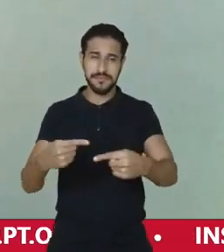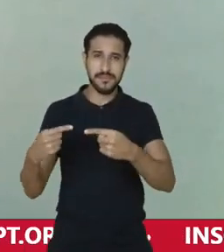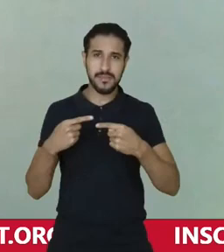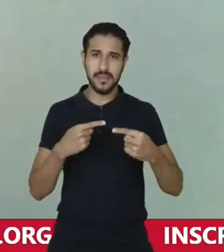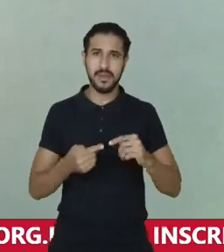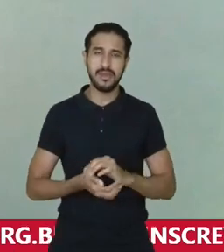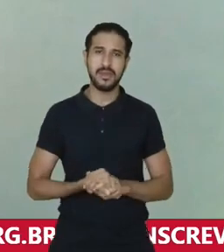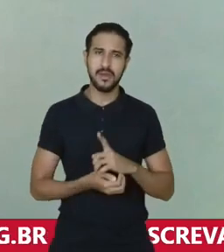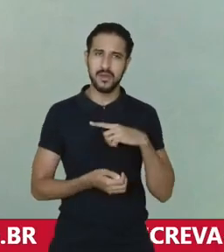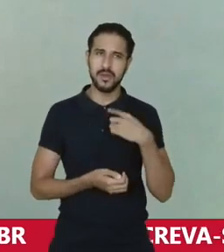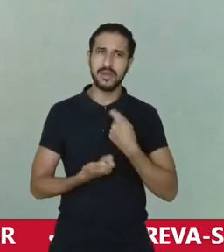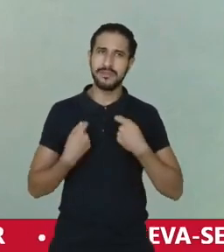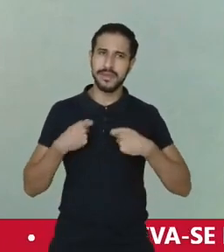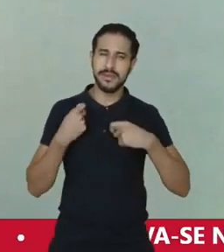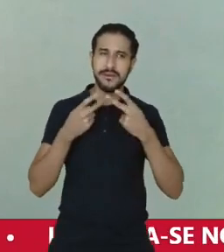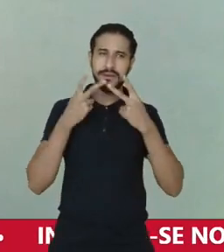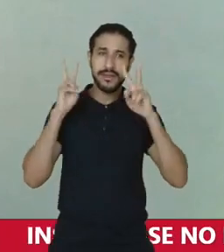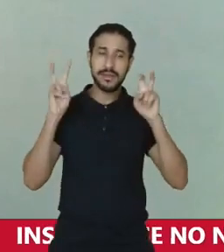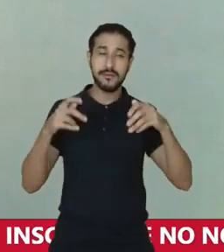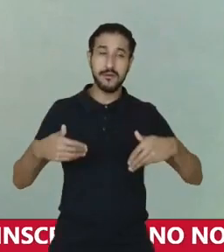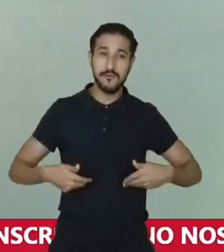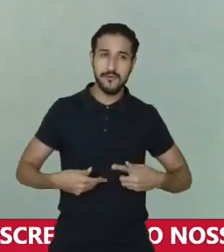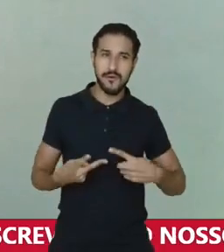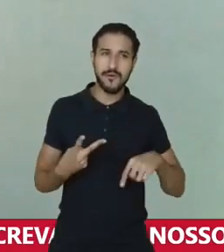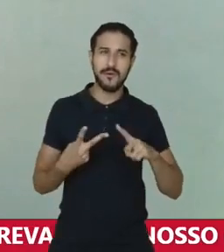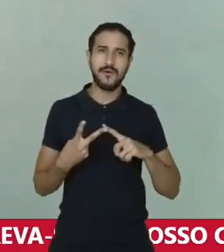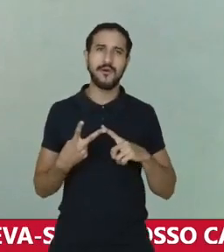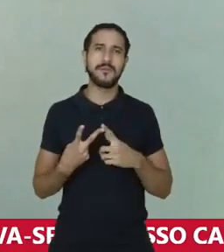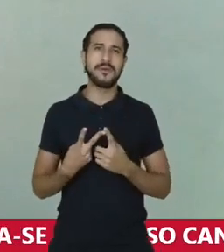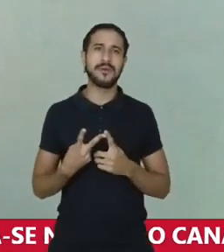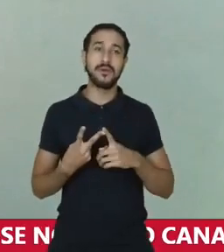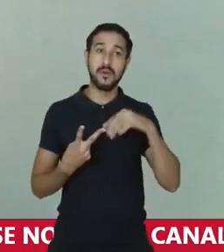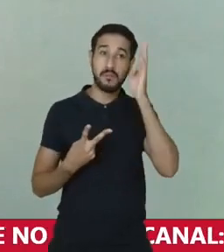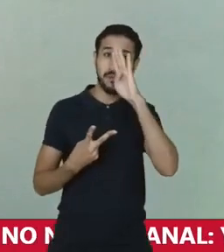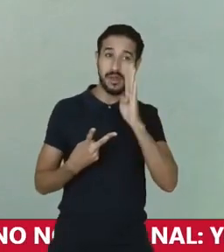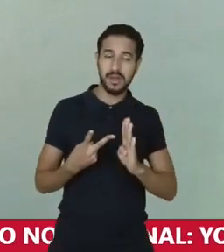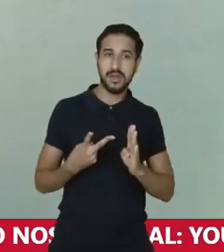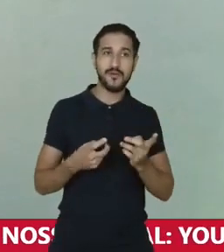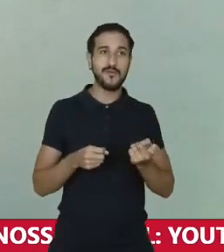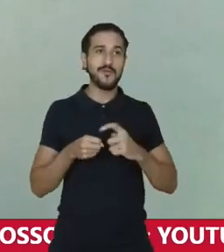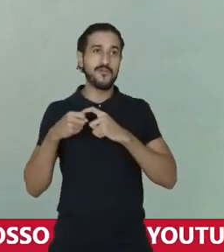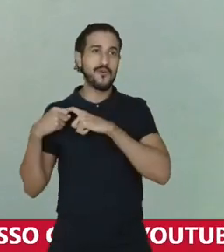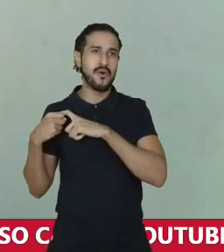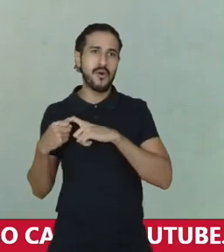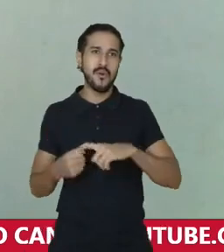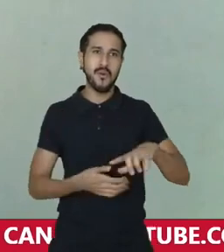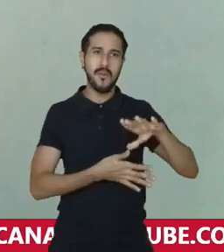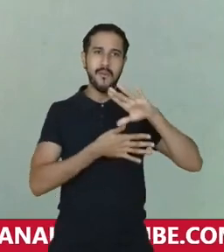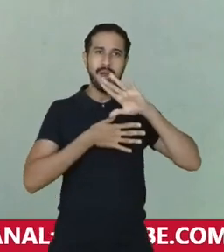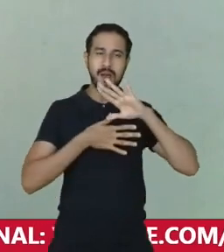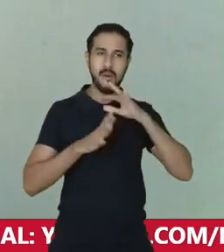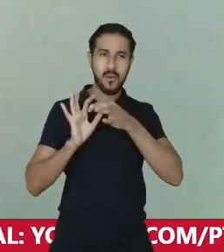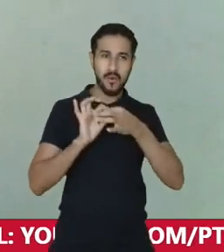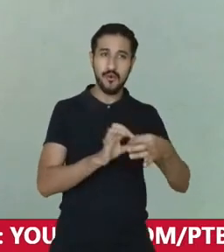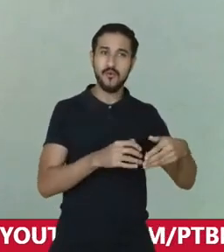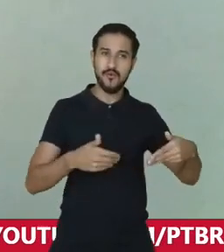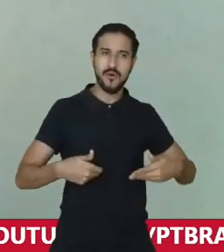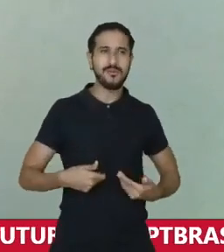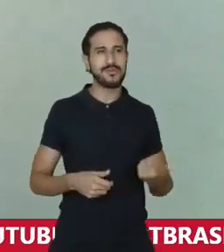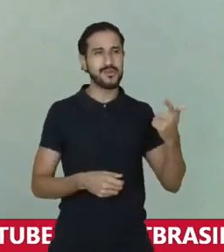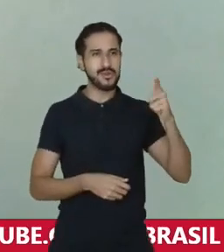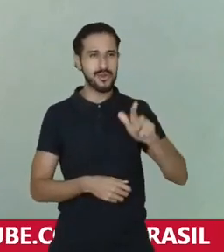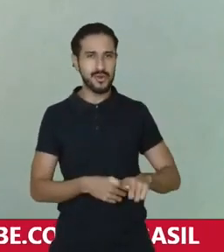debate. A gente precisa falar de fome, né? O Brasil ele volta ao mapa da fome